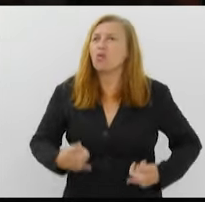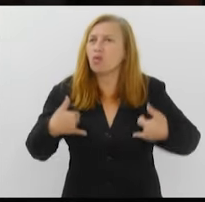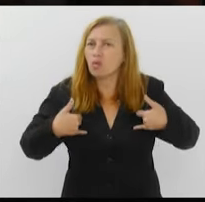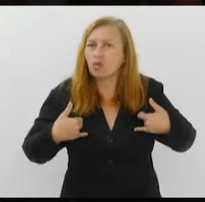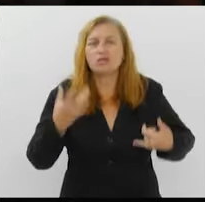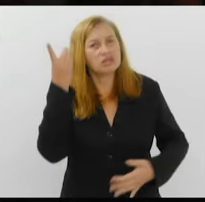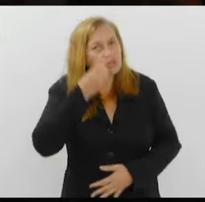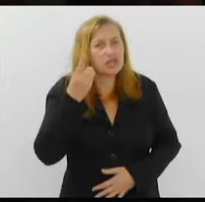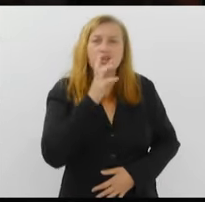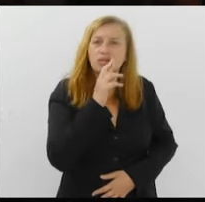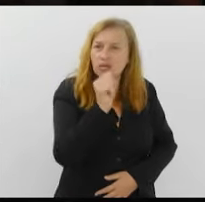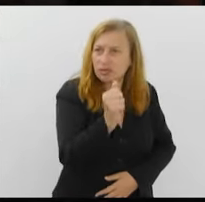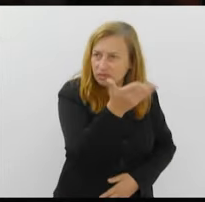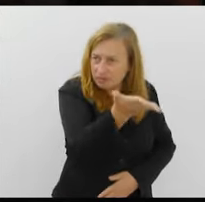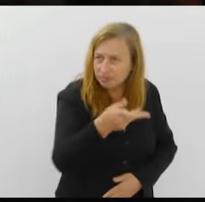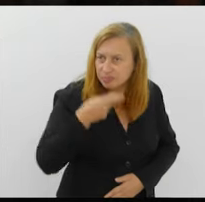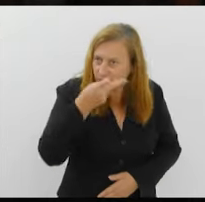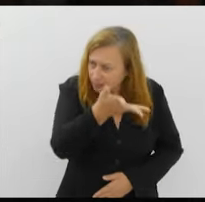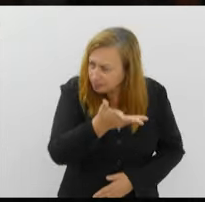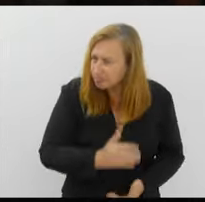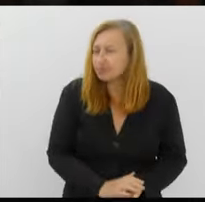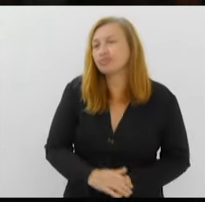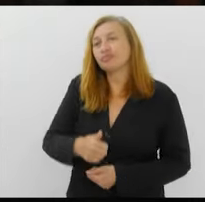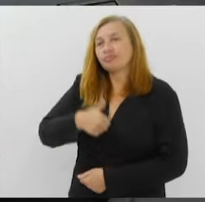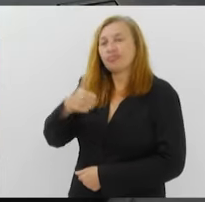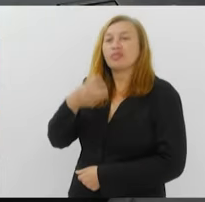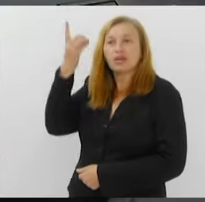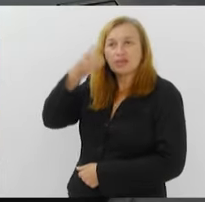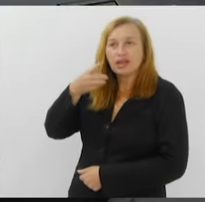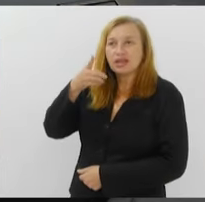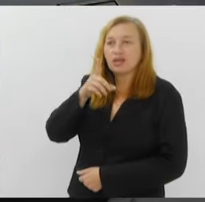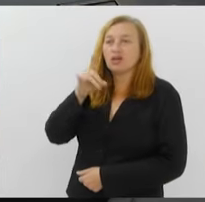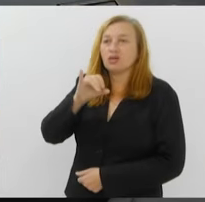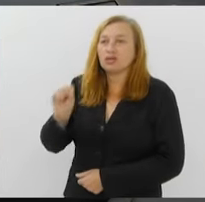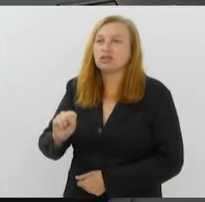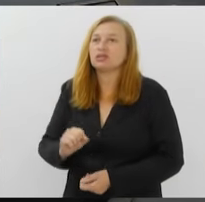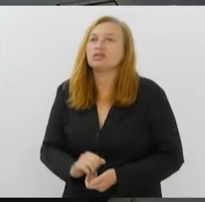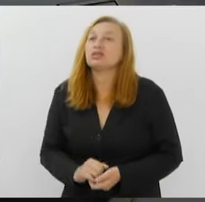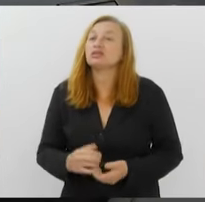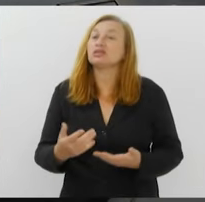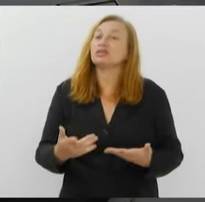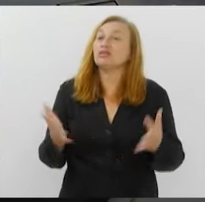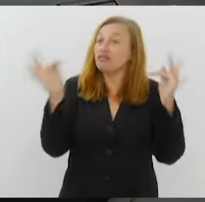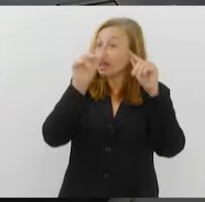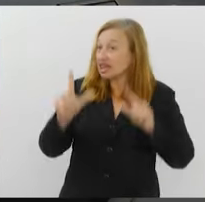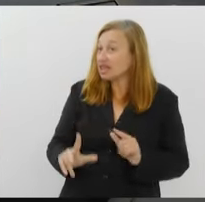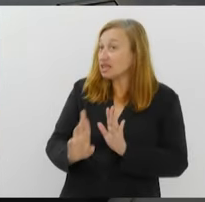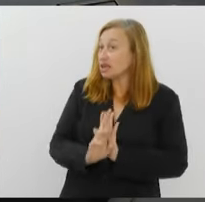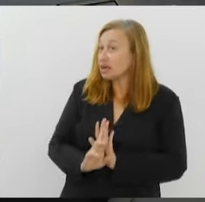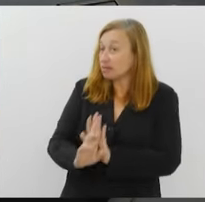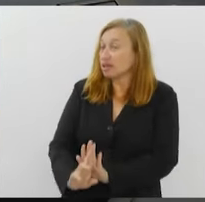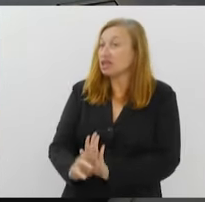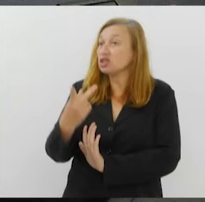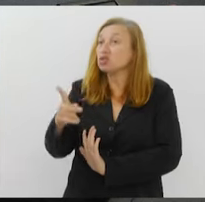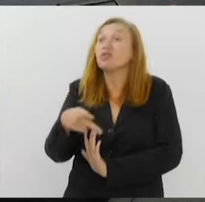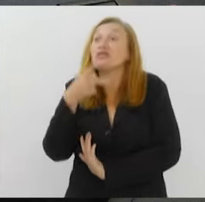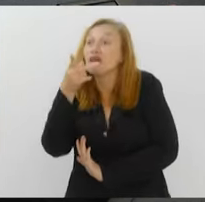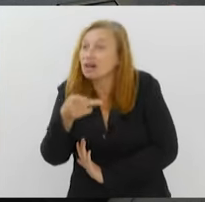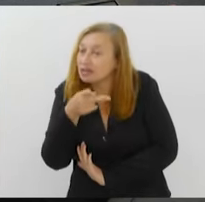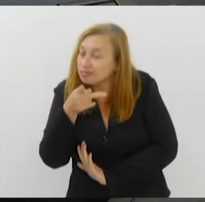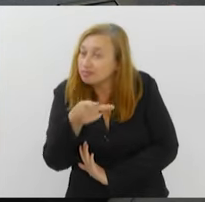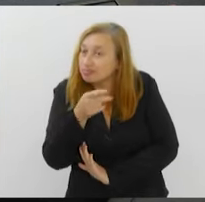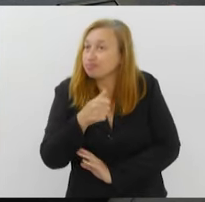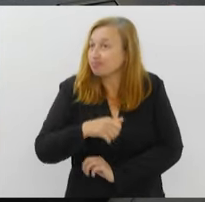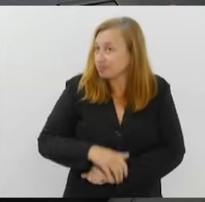deputado Rodrigo Amorim. Deputado Dionísio Lins, em primeiro lugar, dizer que fico muito feliz e representado pela fala de Vossa Excelência,